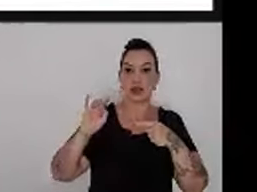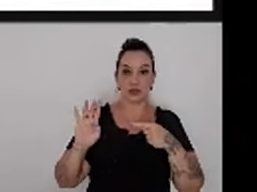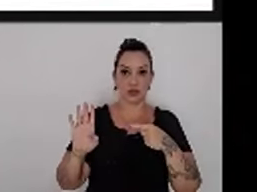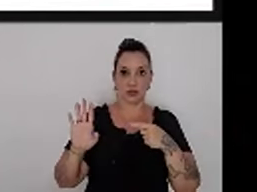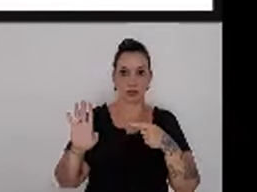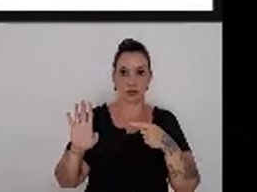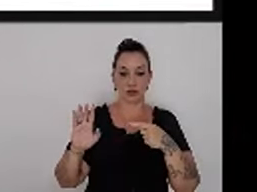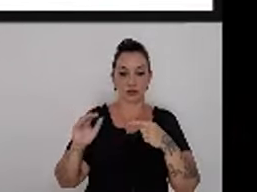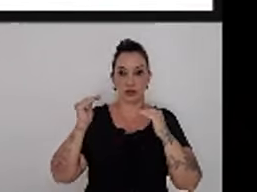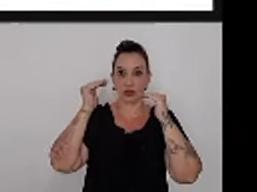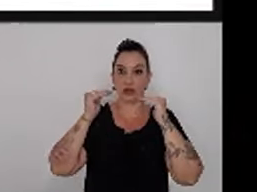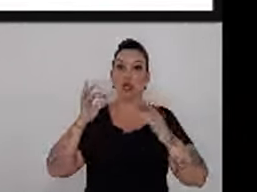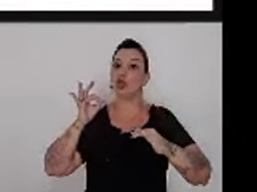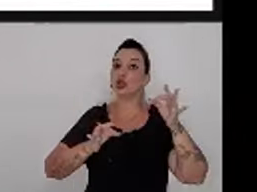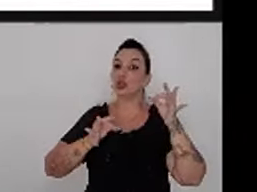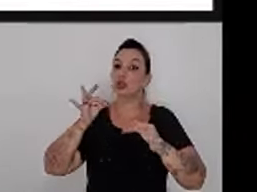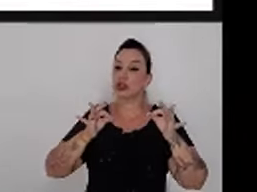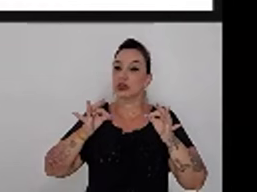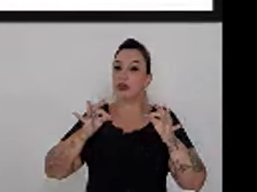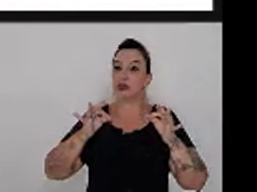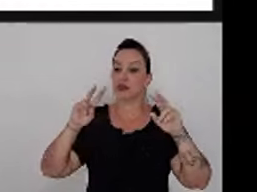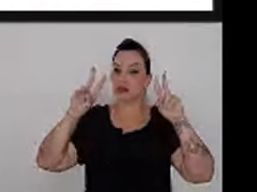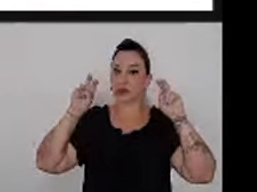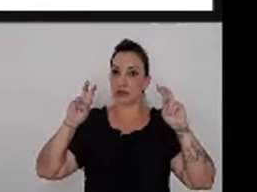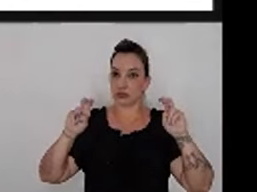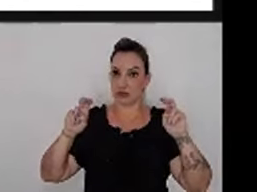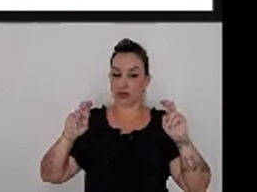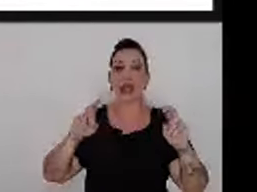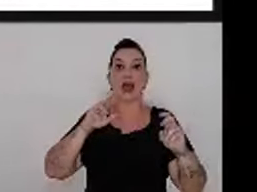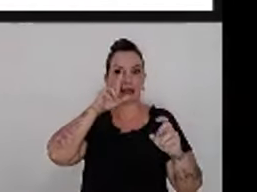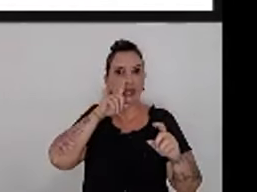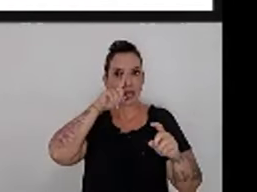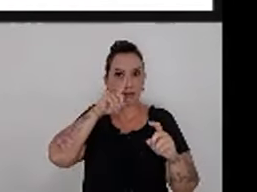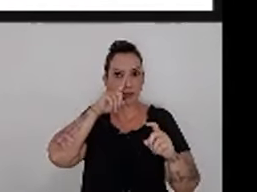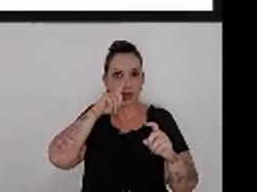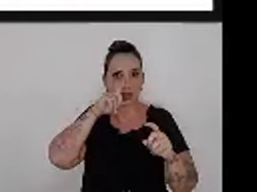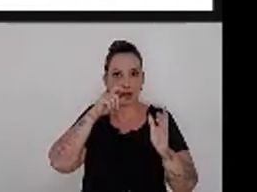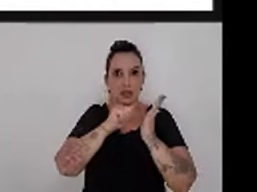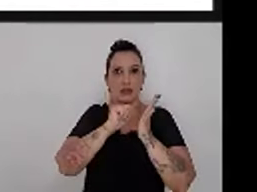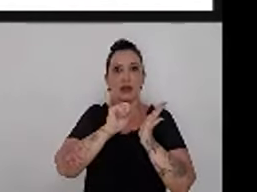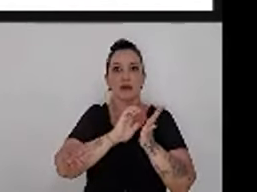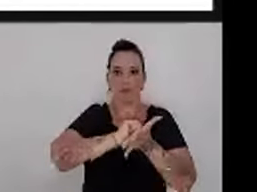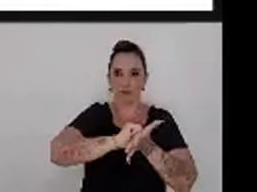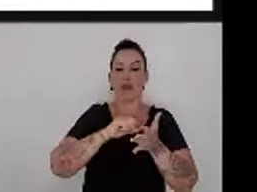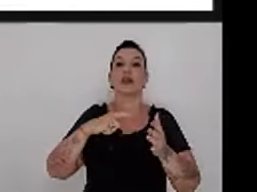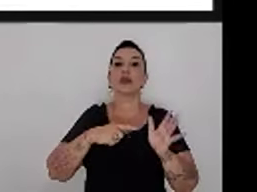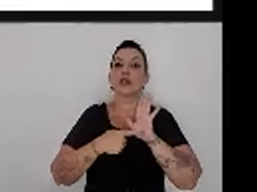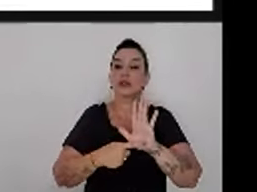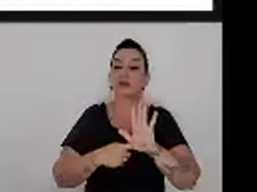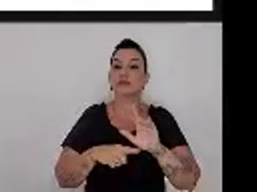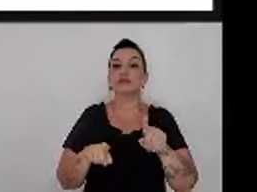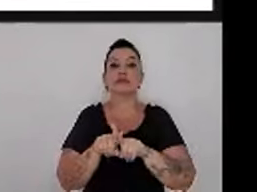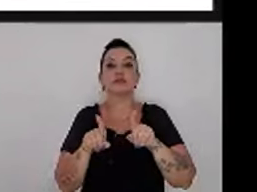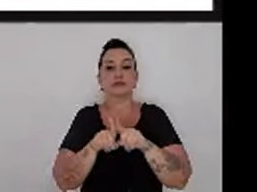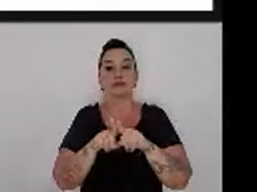não apenas as categorias jurídicas que classificam os atos criminosos contra a pessoa, expandindo seus sentidos,